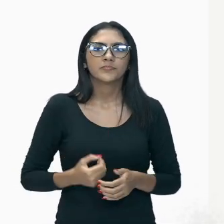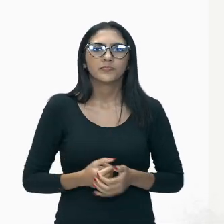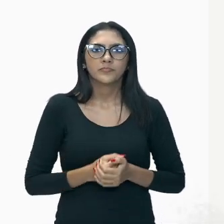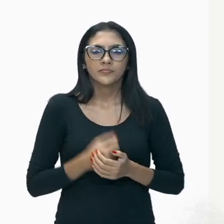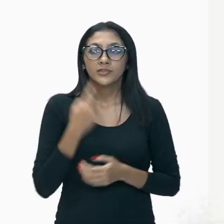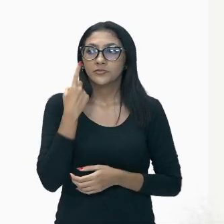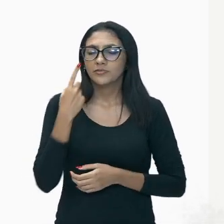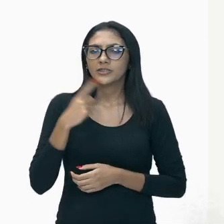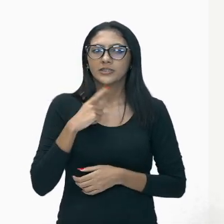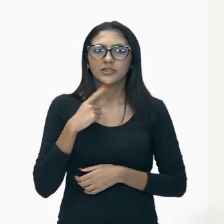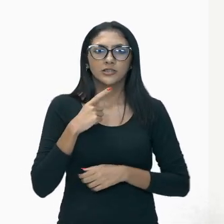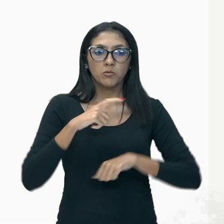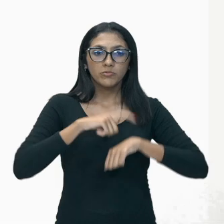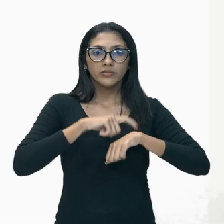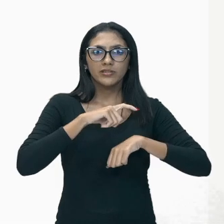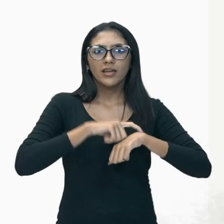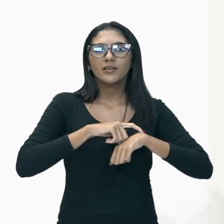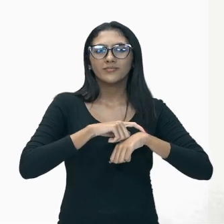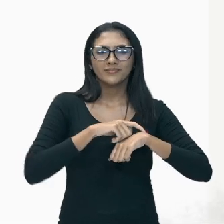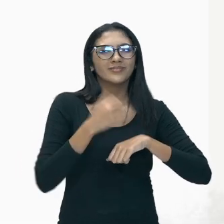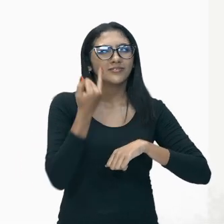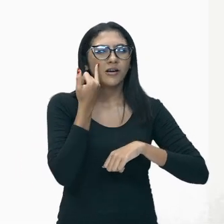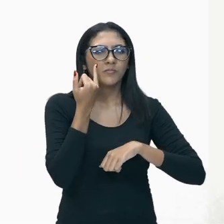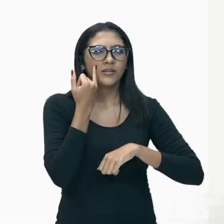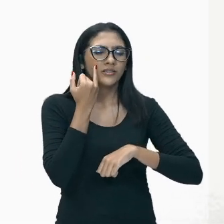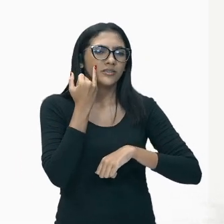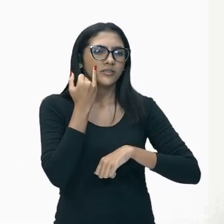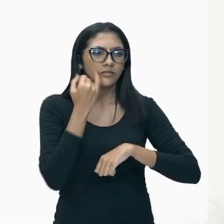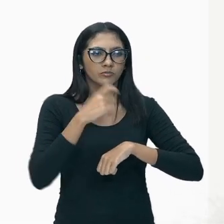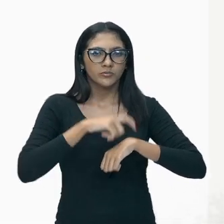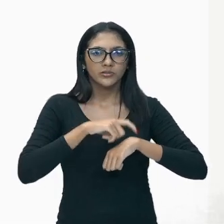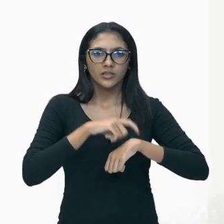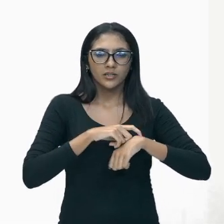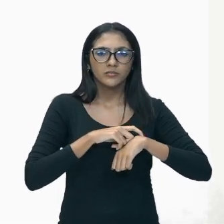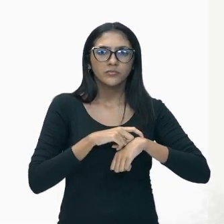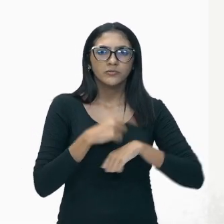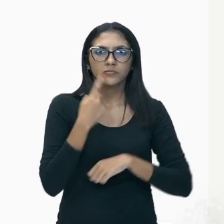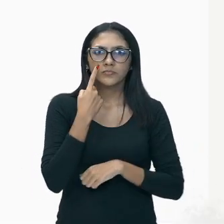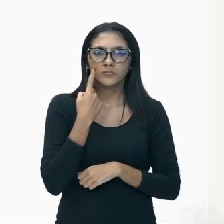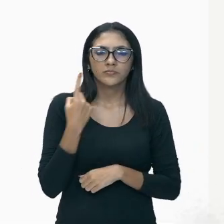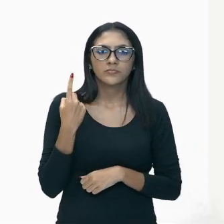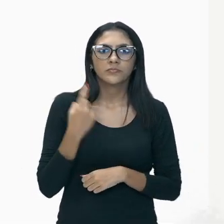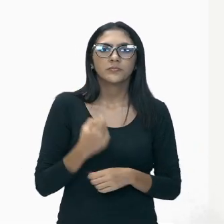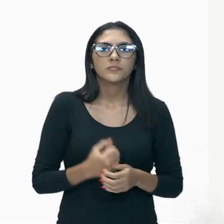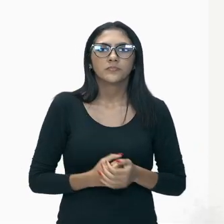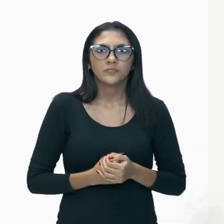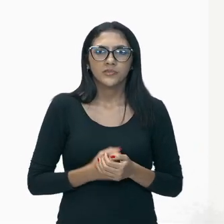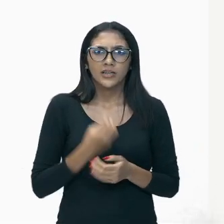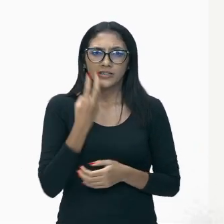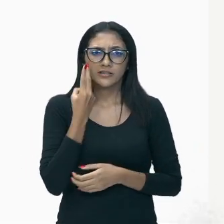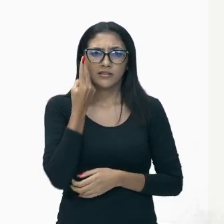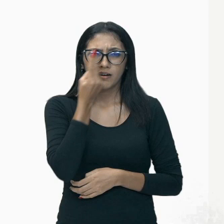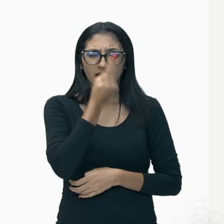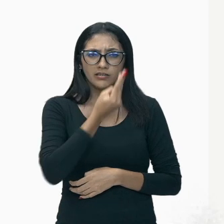intervalo de tempo. O intervalo de tempo vai ser 3